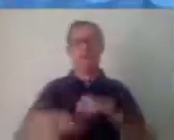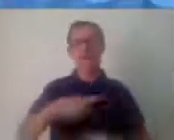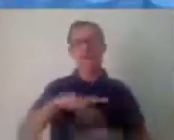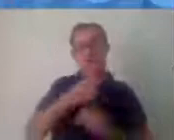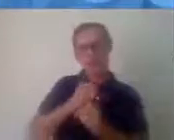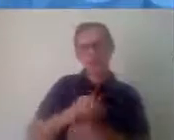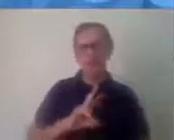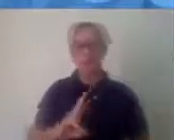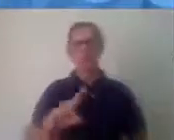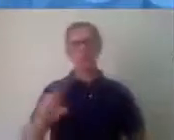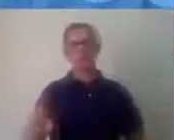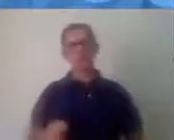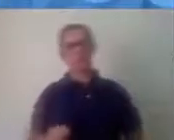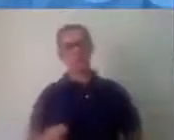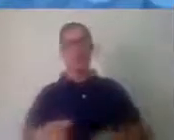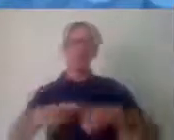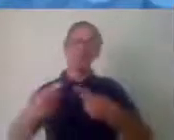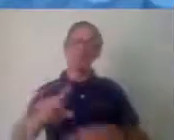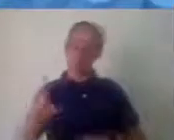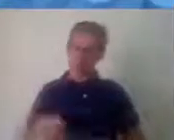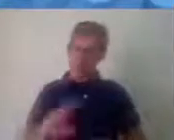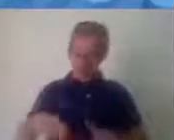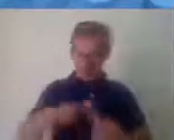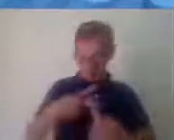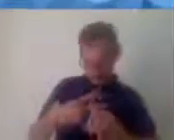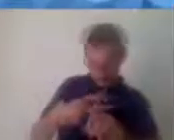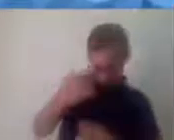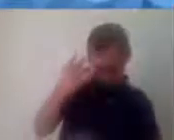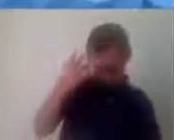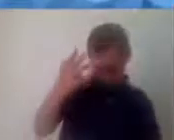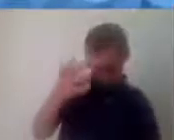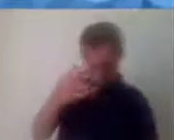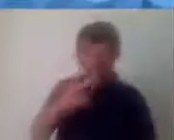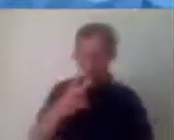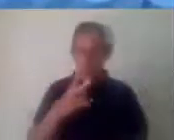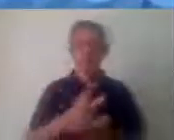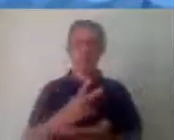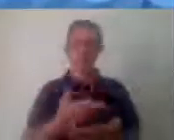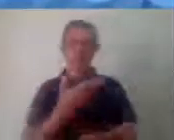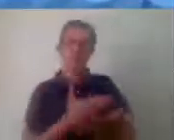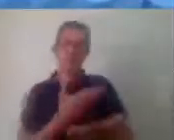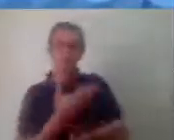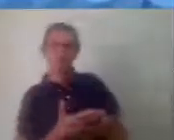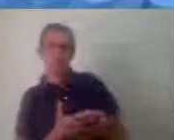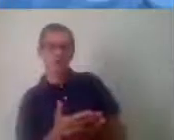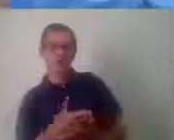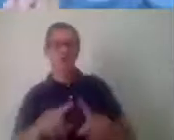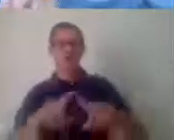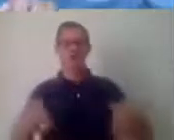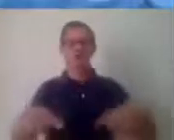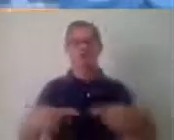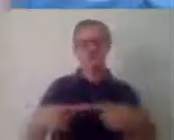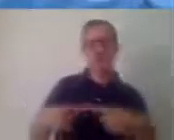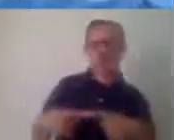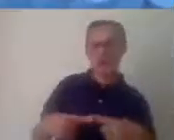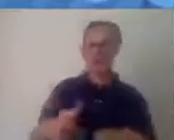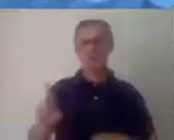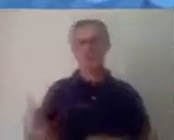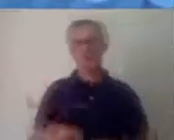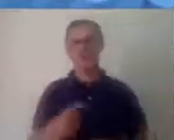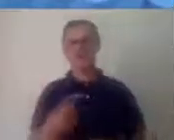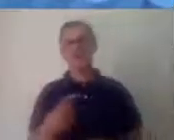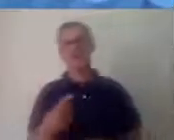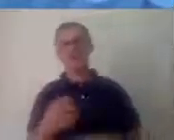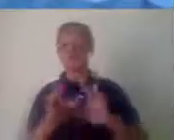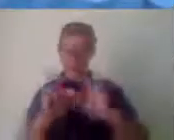calcular duas integrais, as integrais duplas facilitam e muito o estudo de algumas regiões que, em integrais de função